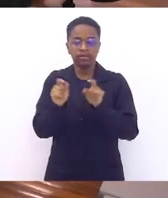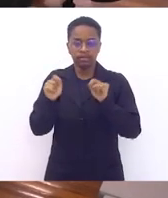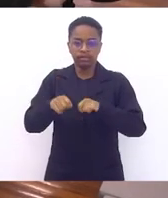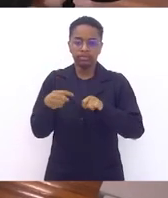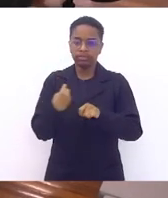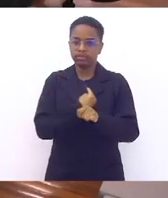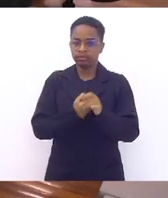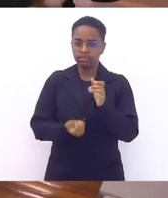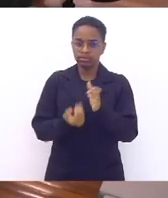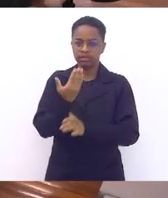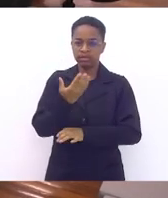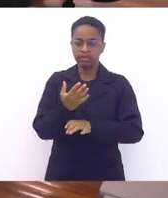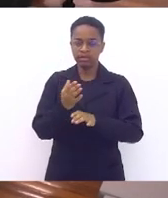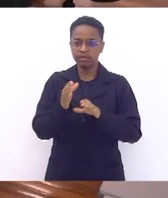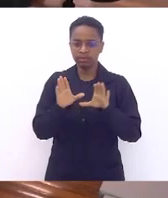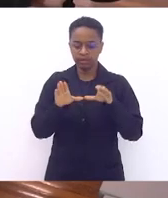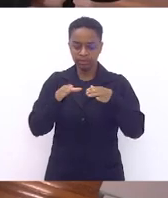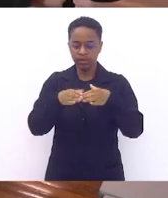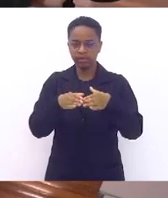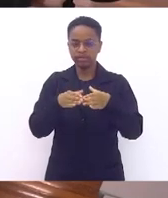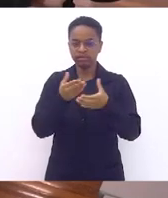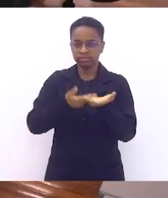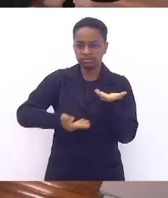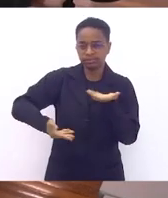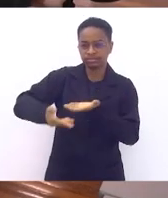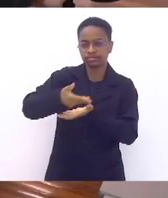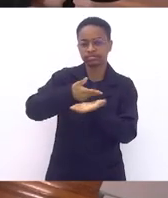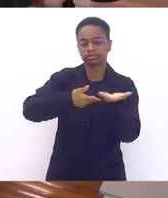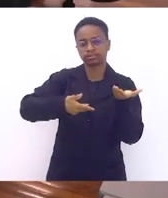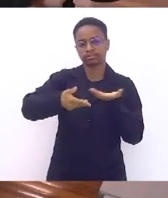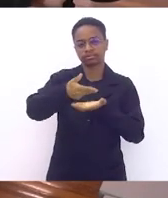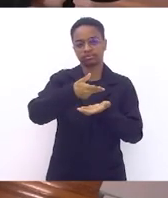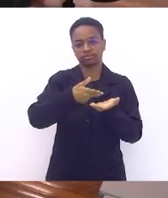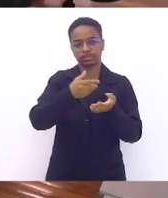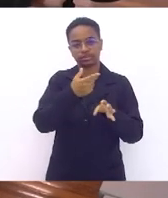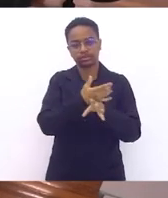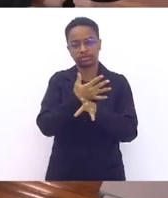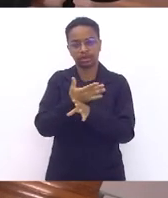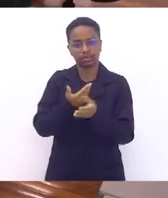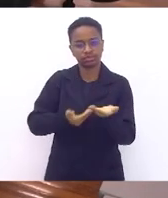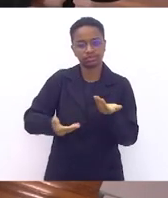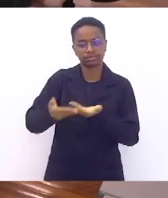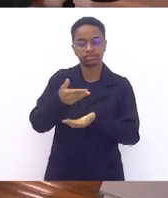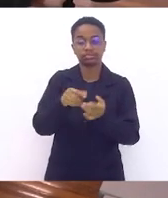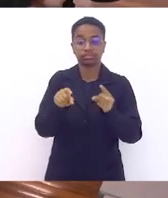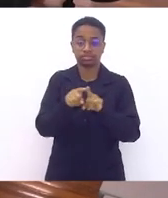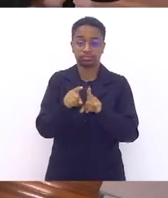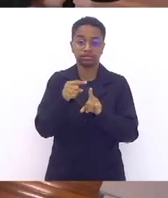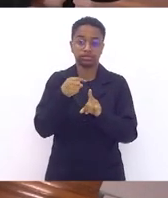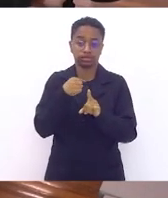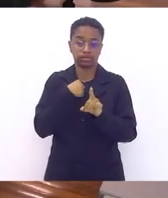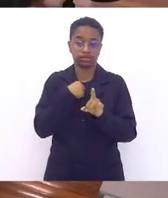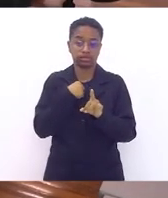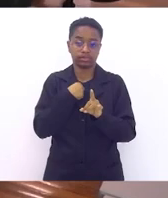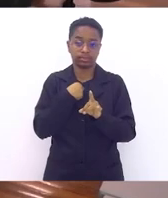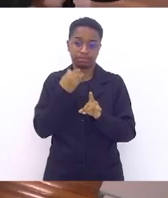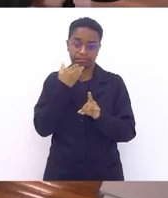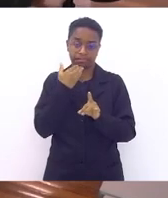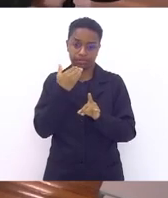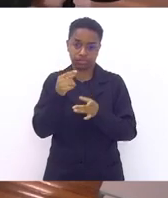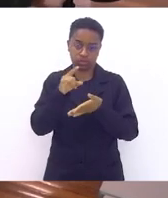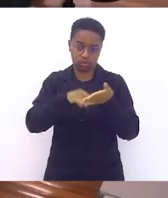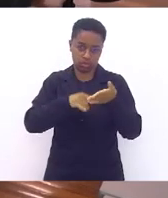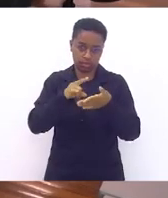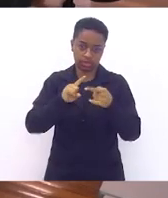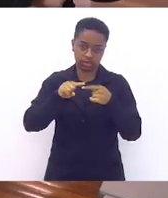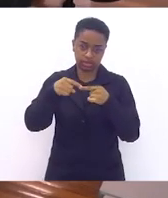comitê intermunicipal. Então, é só para isso também, e eu vou fazer esse questionamento à secretaria por escrito, tá? Se